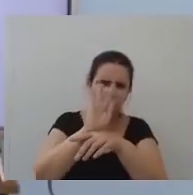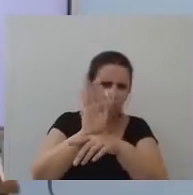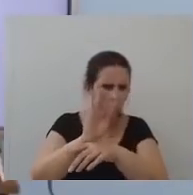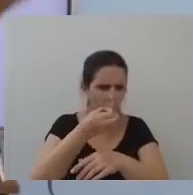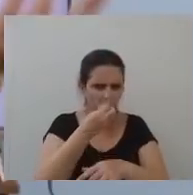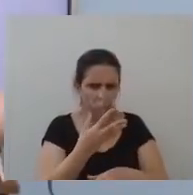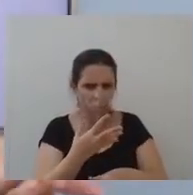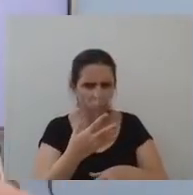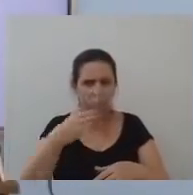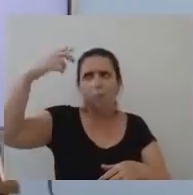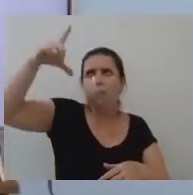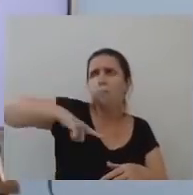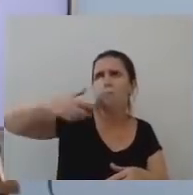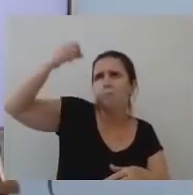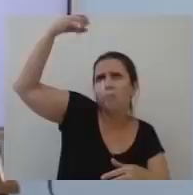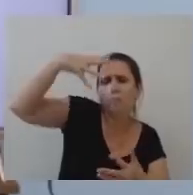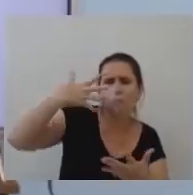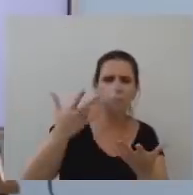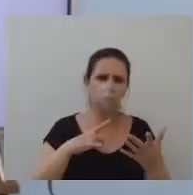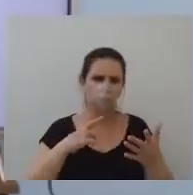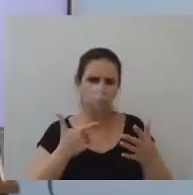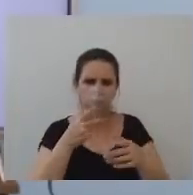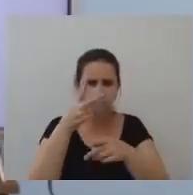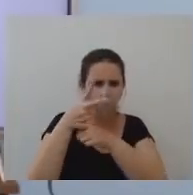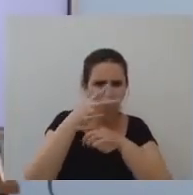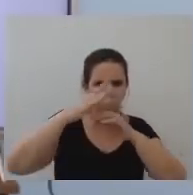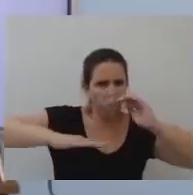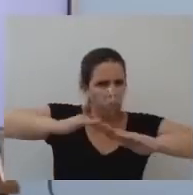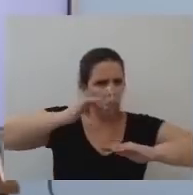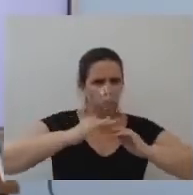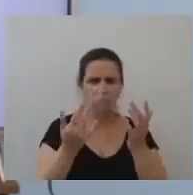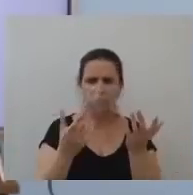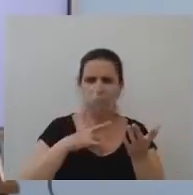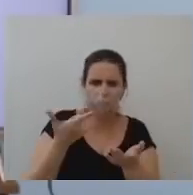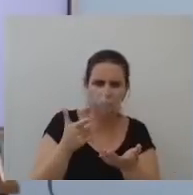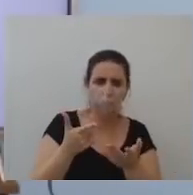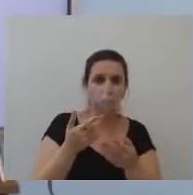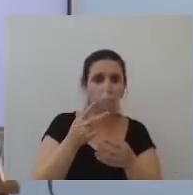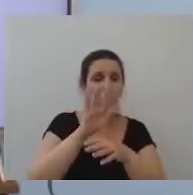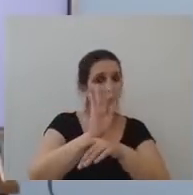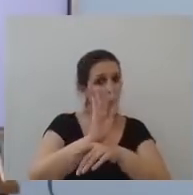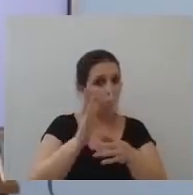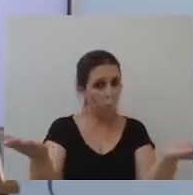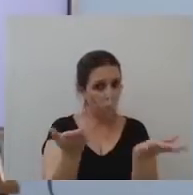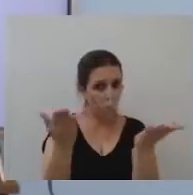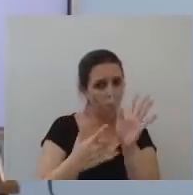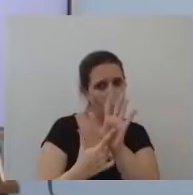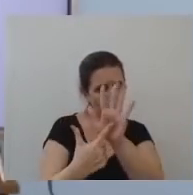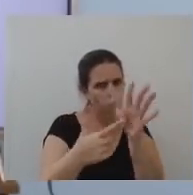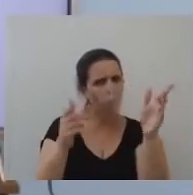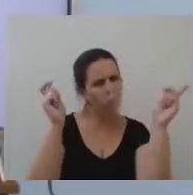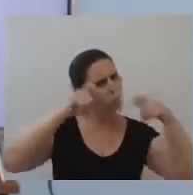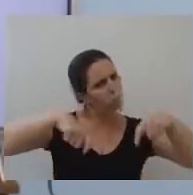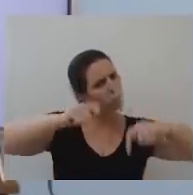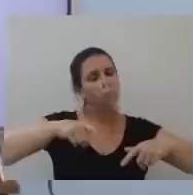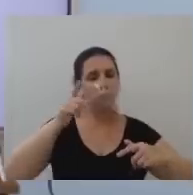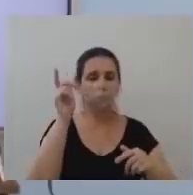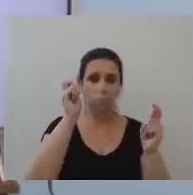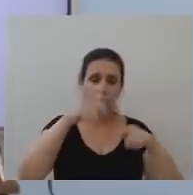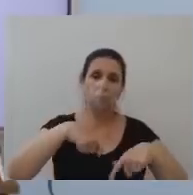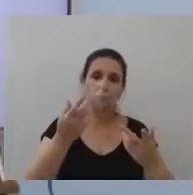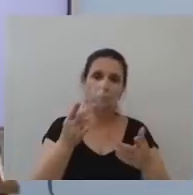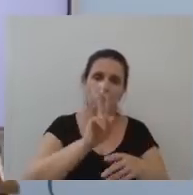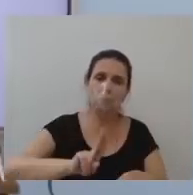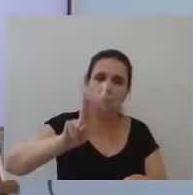de contas, eu não tenho iluminação adequada, eu não tenho equipamentos profissionais e com esse vídeo você vai ver que é possível sim e deve